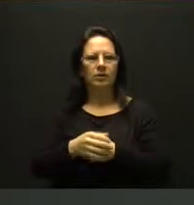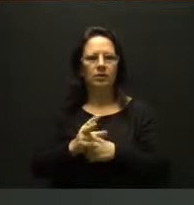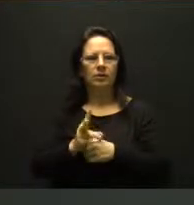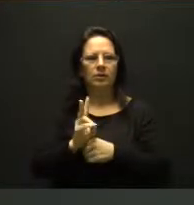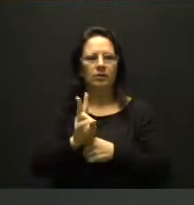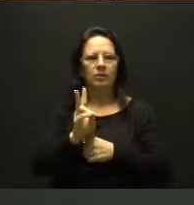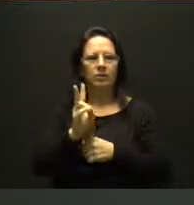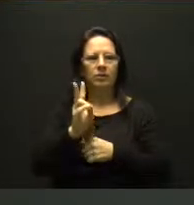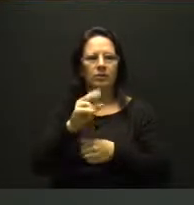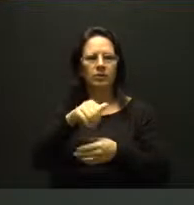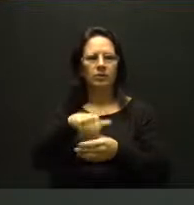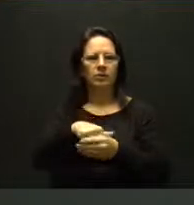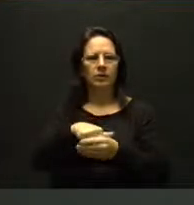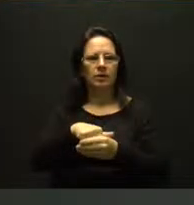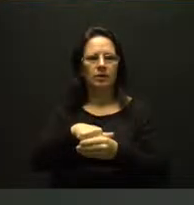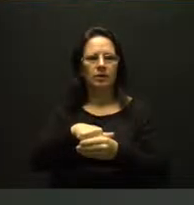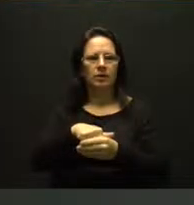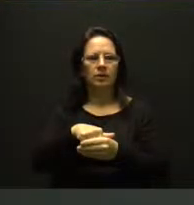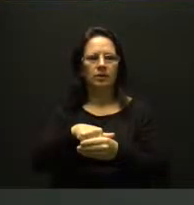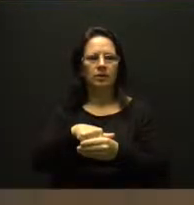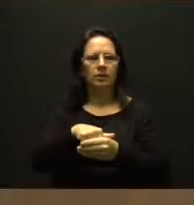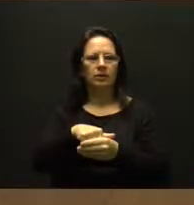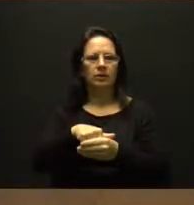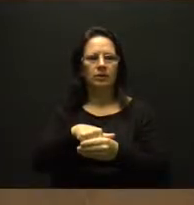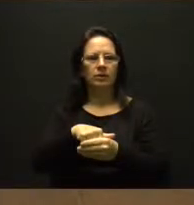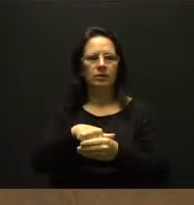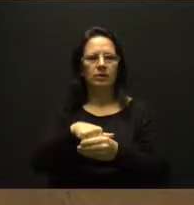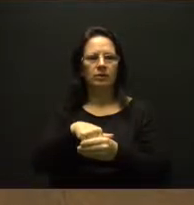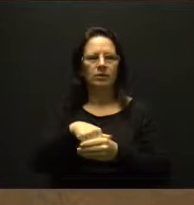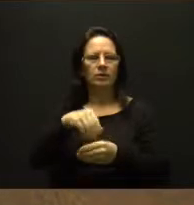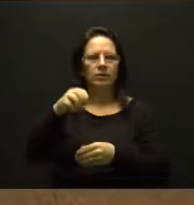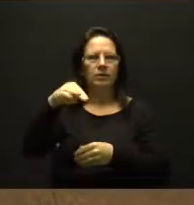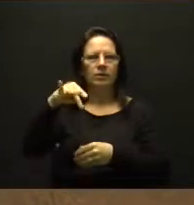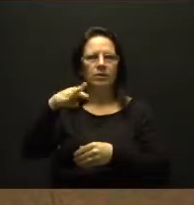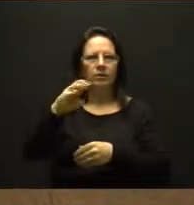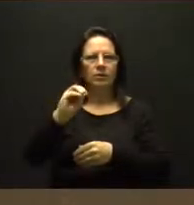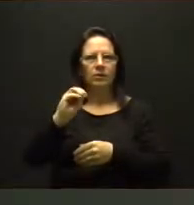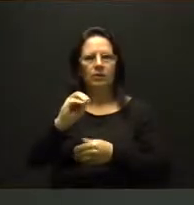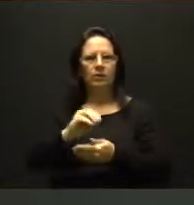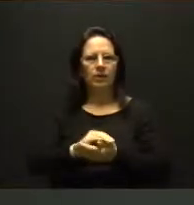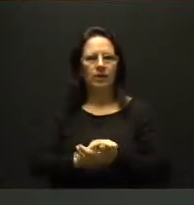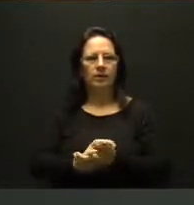em votação em votação com a palavra o vereador marcinho